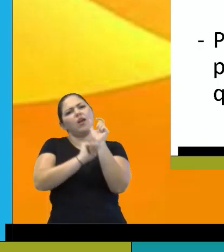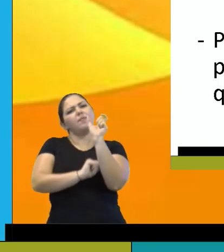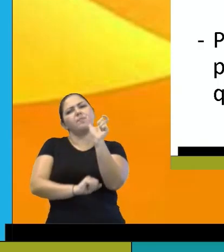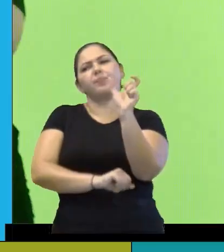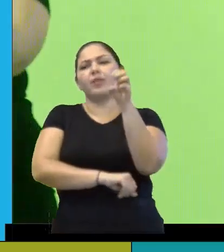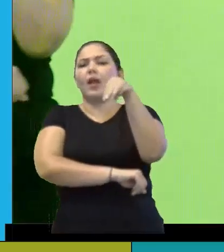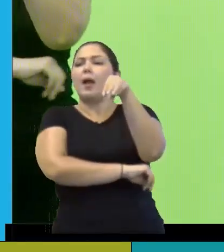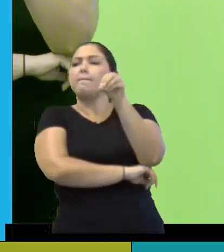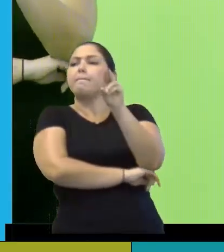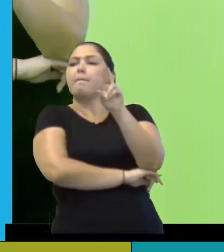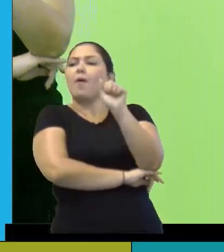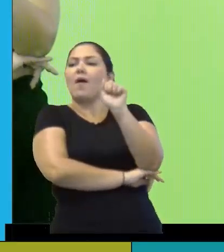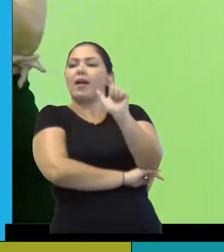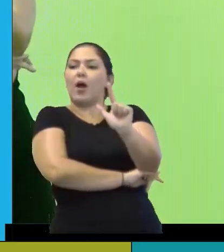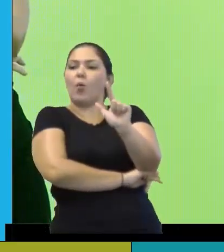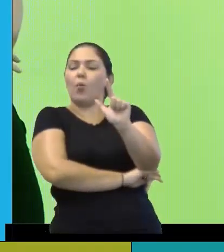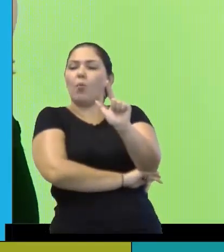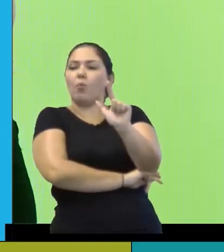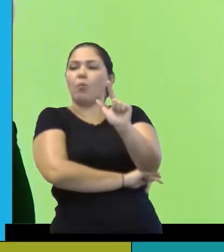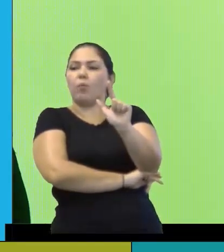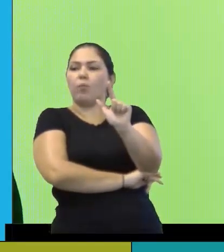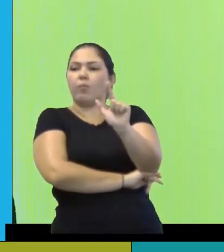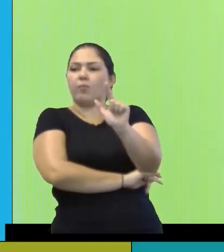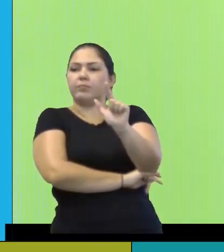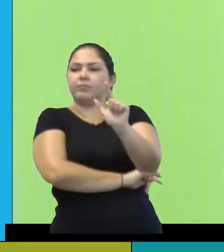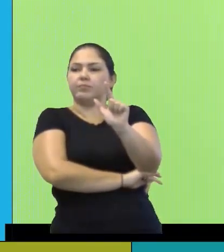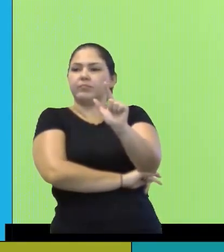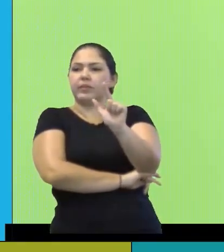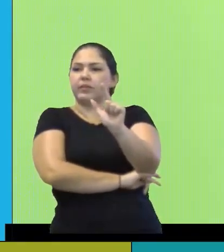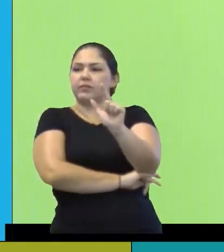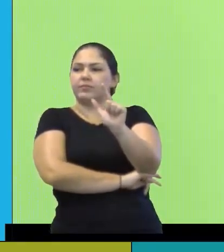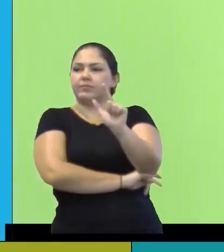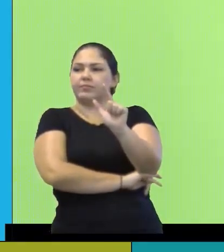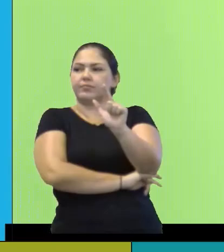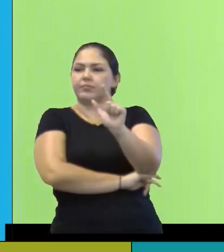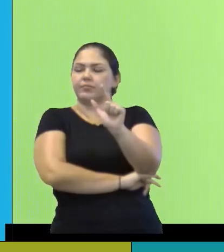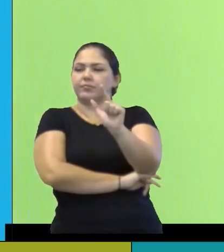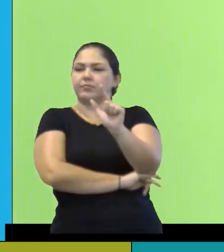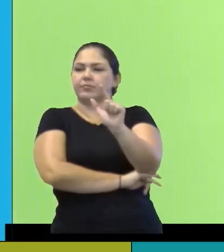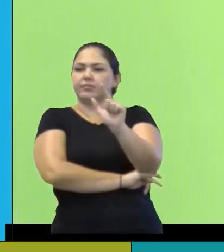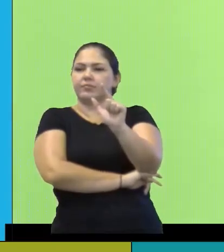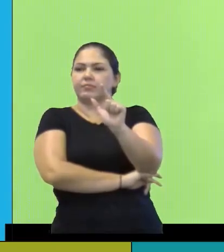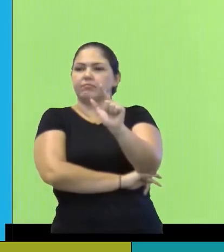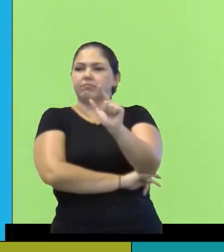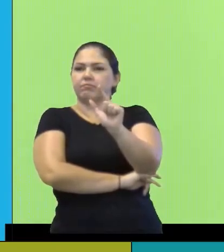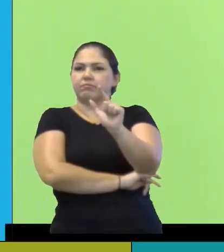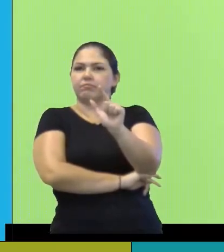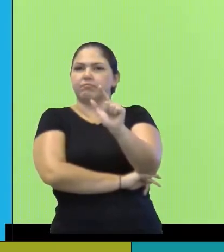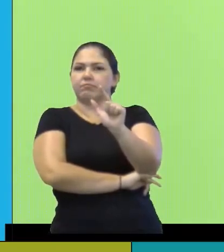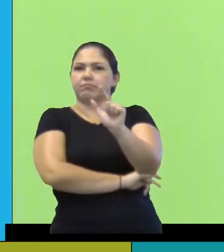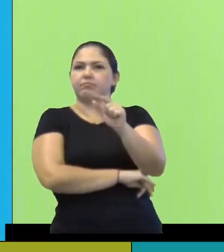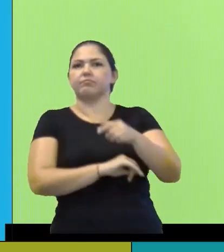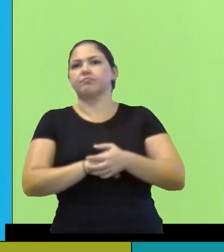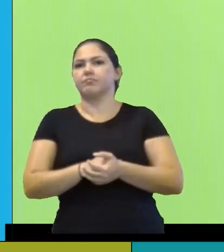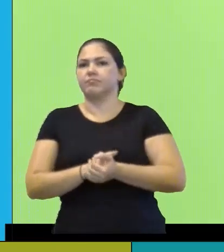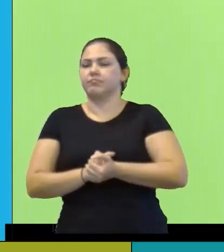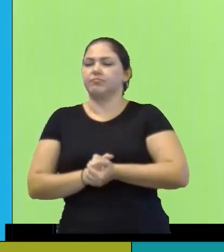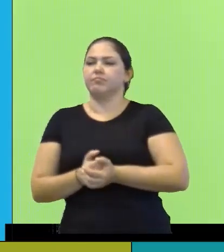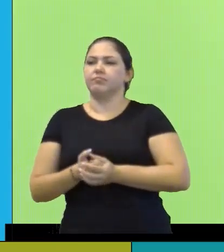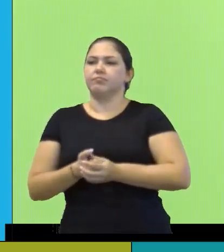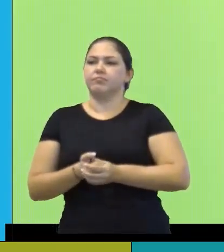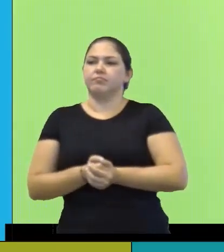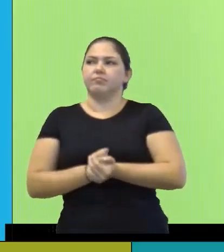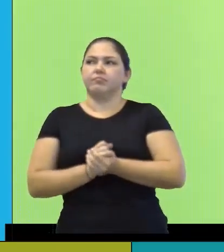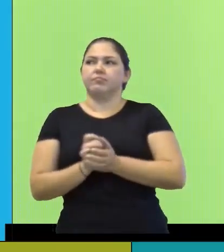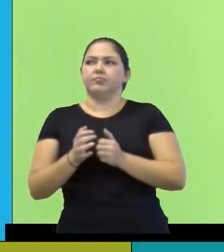de Maquiavel ele ter defendido a tese de que o bom governante ele deve